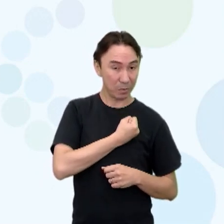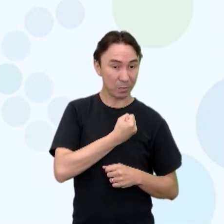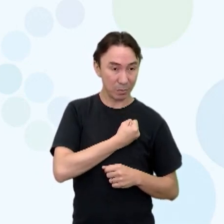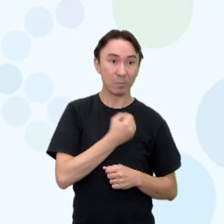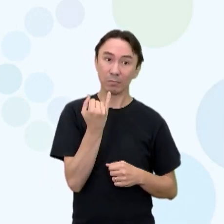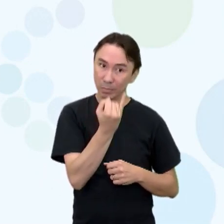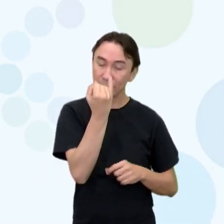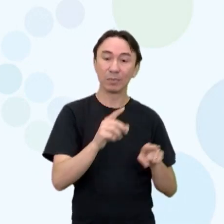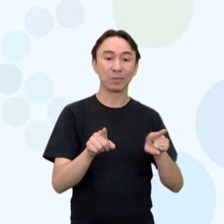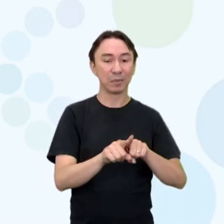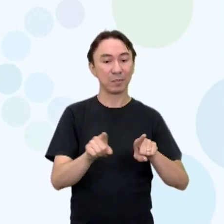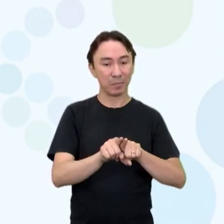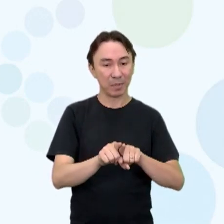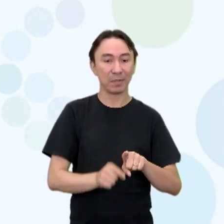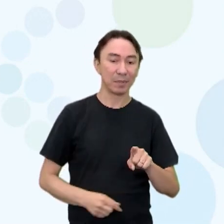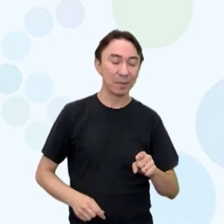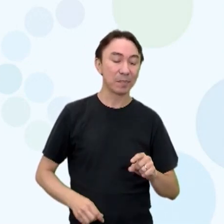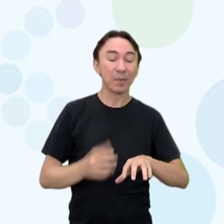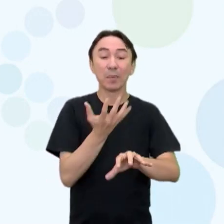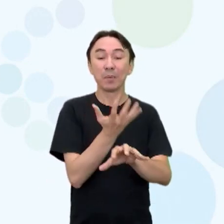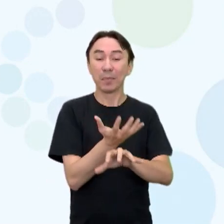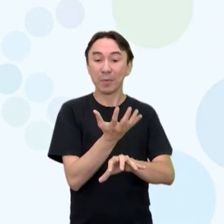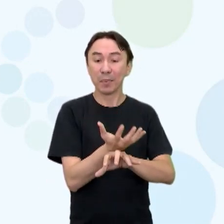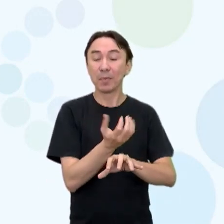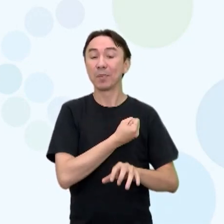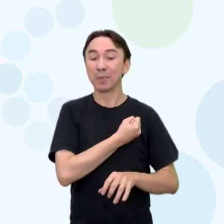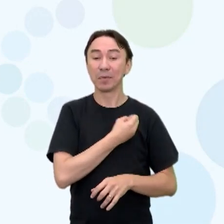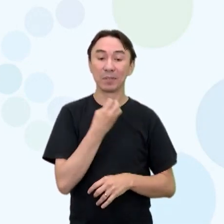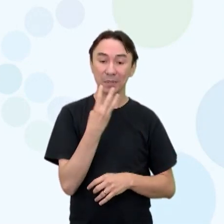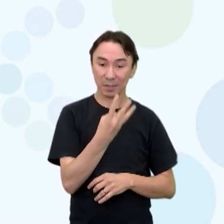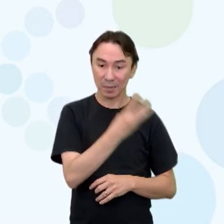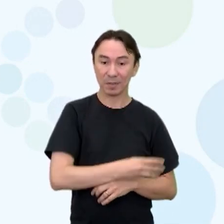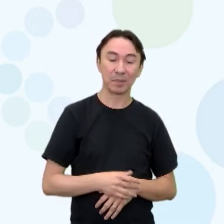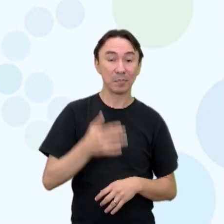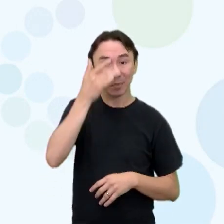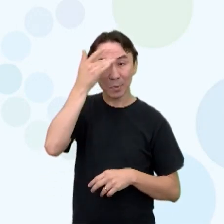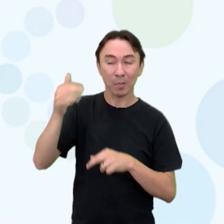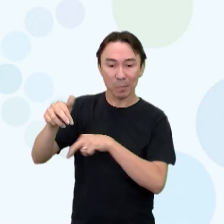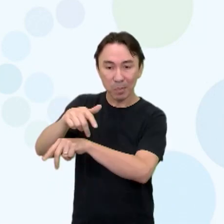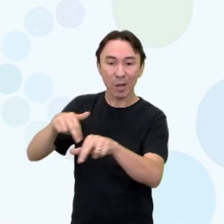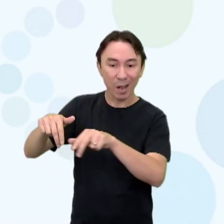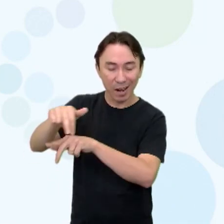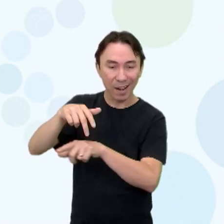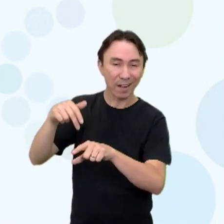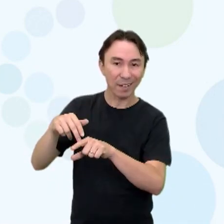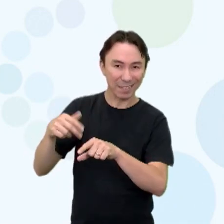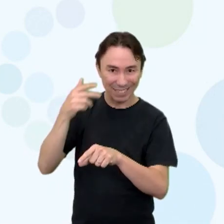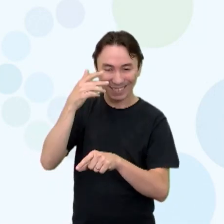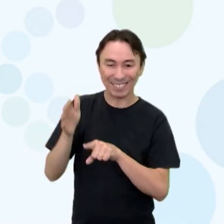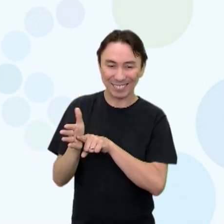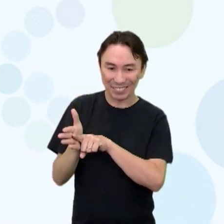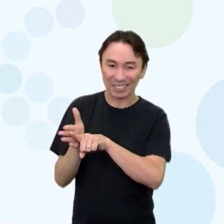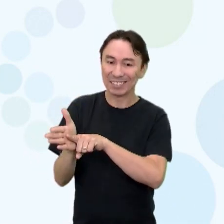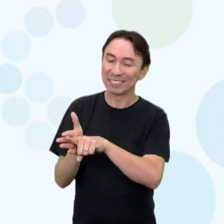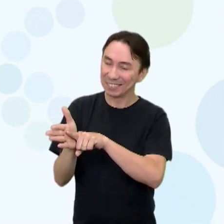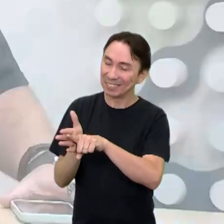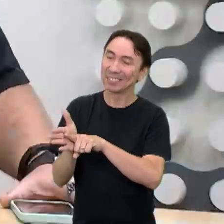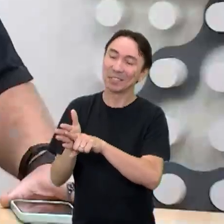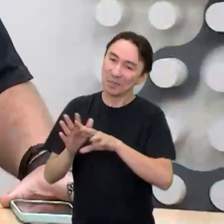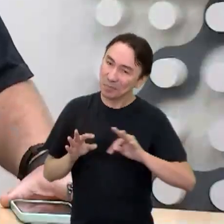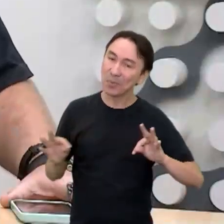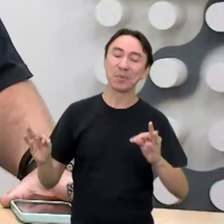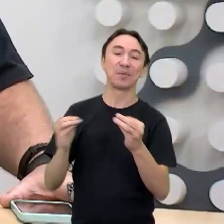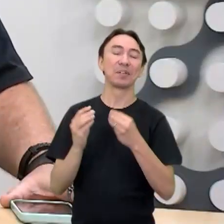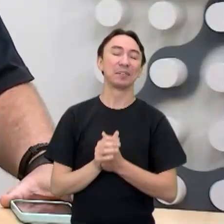3, demografia, investigação das populações humanas. Então nós vamos dar sequência aí ao